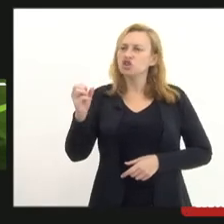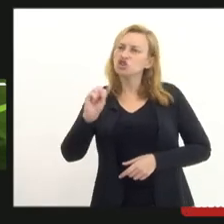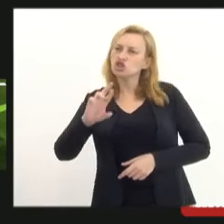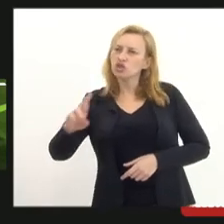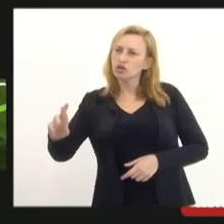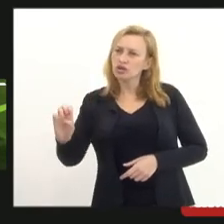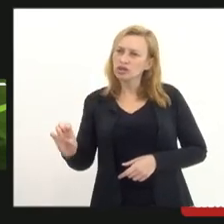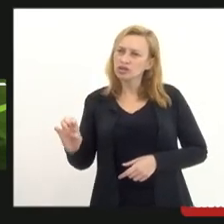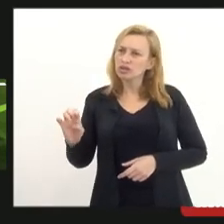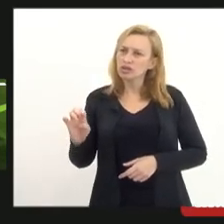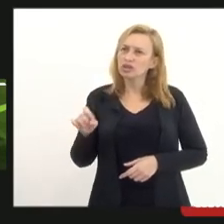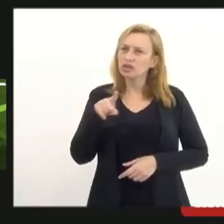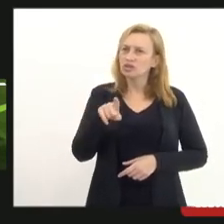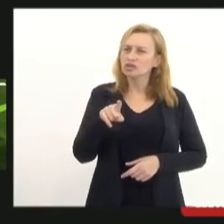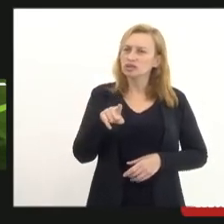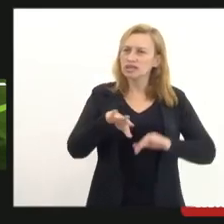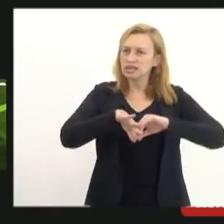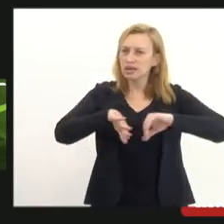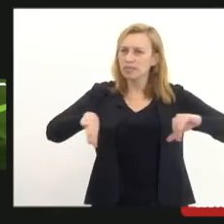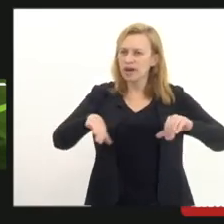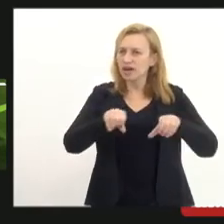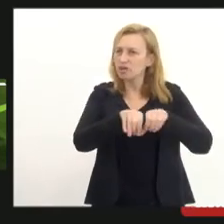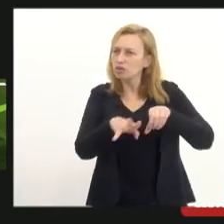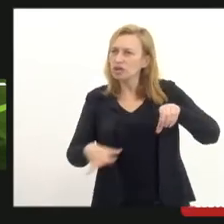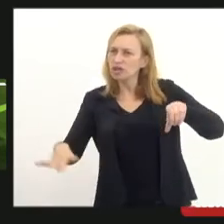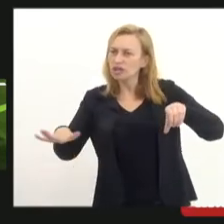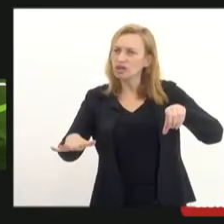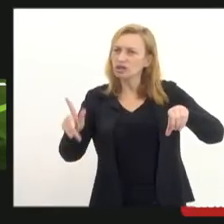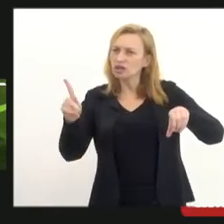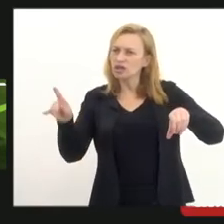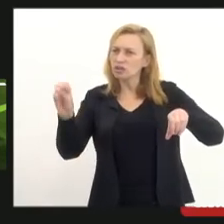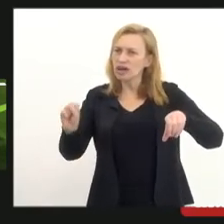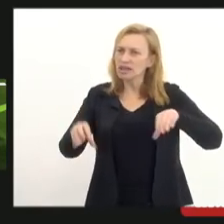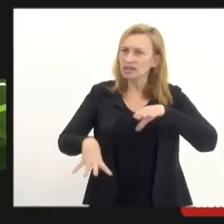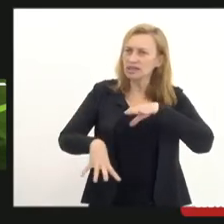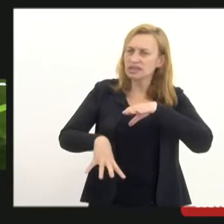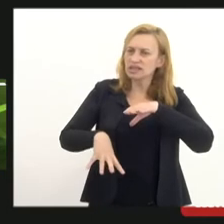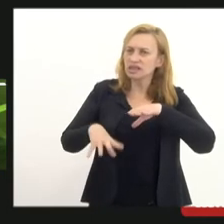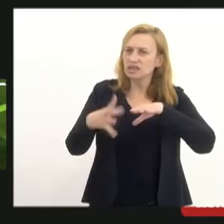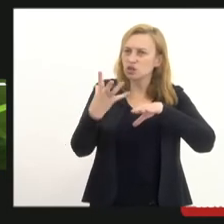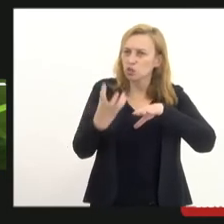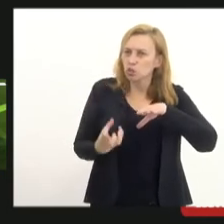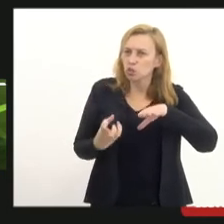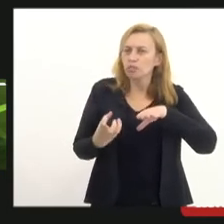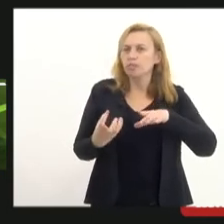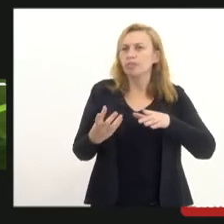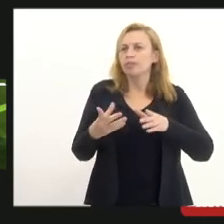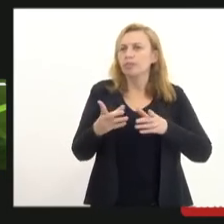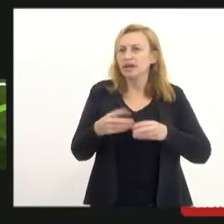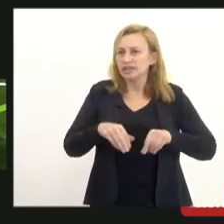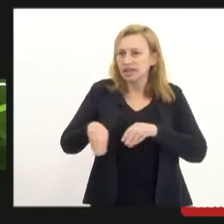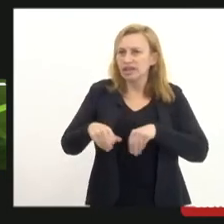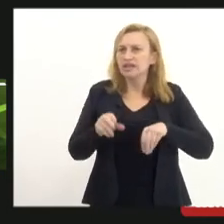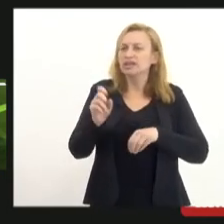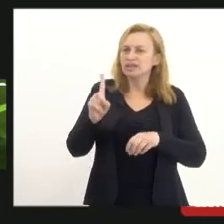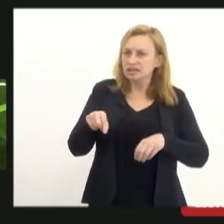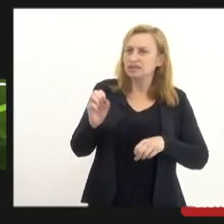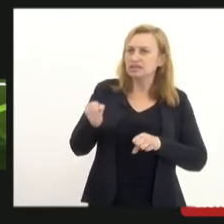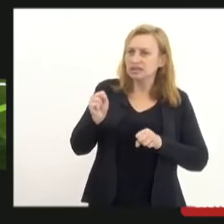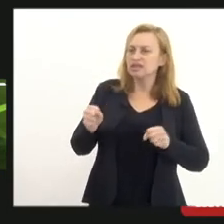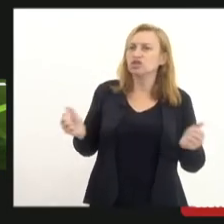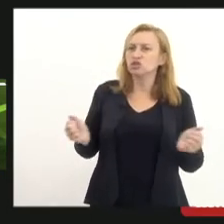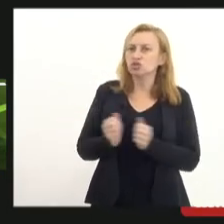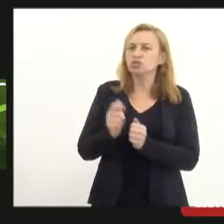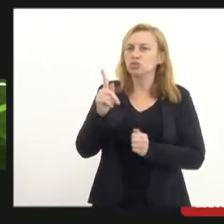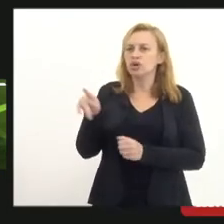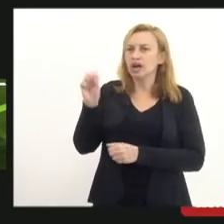você separa líquido e traz o gás seco para a terra, é isso? Correto, através de um gasoduto. Isso